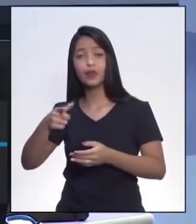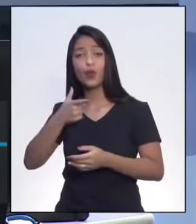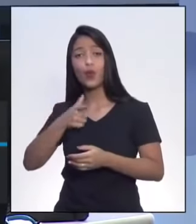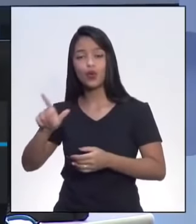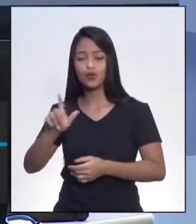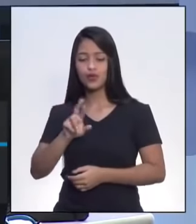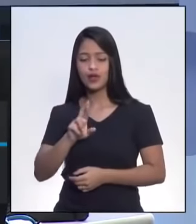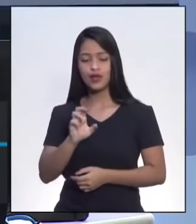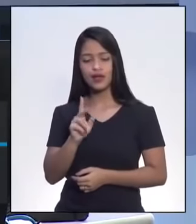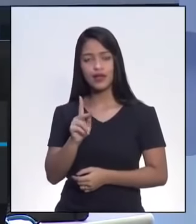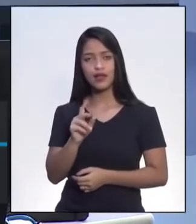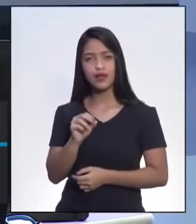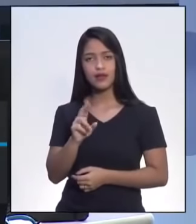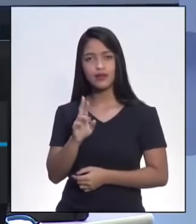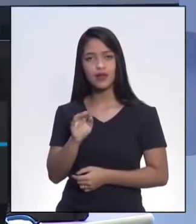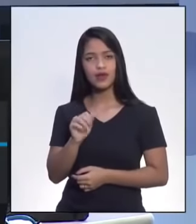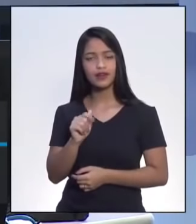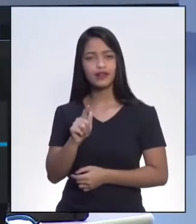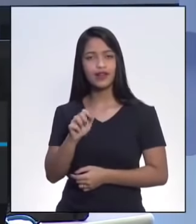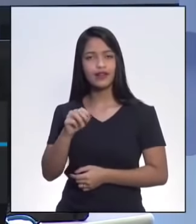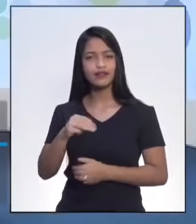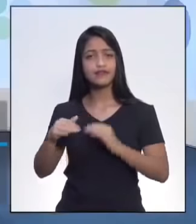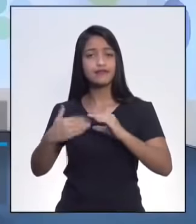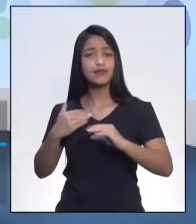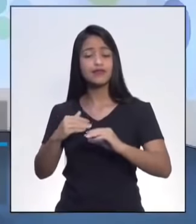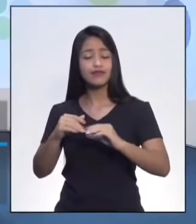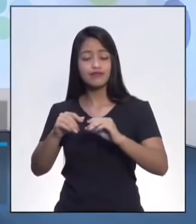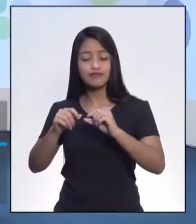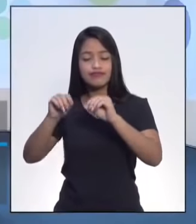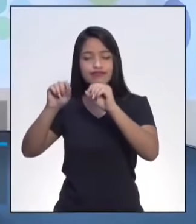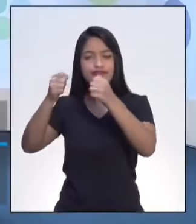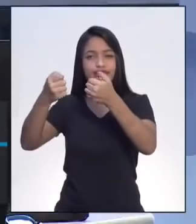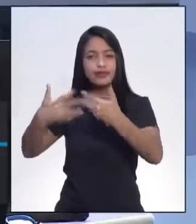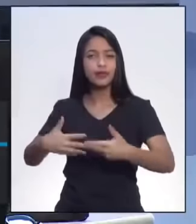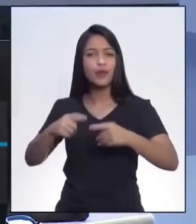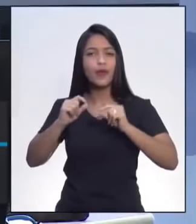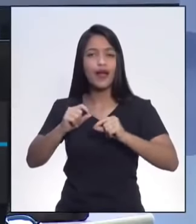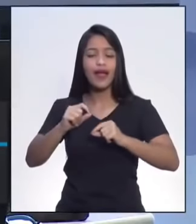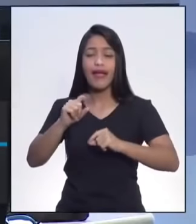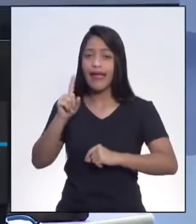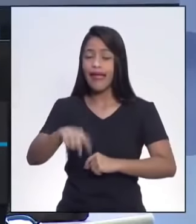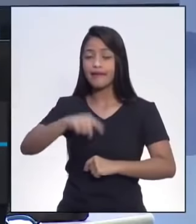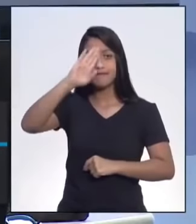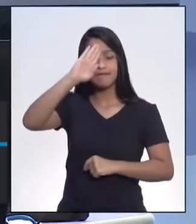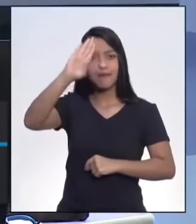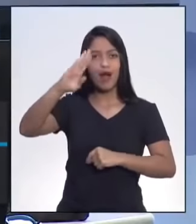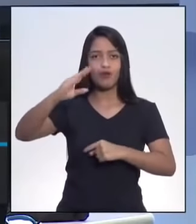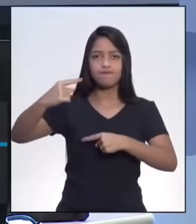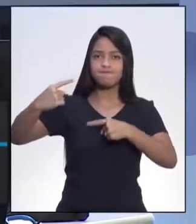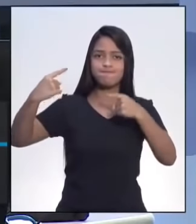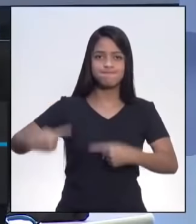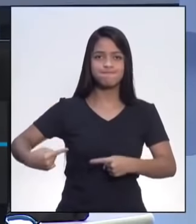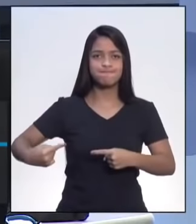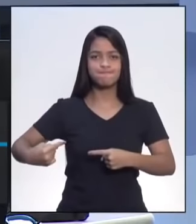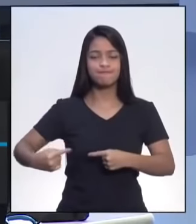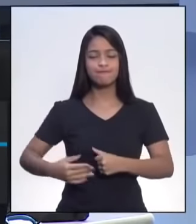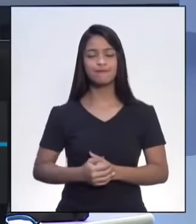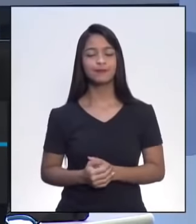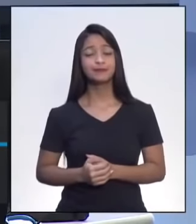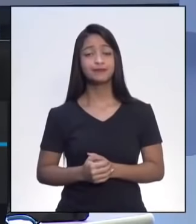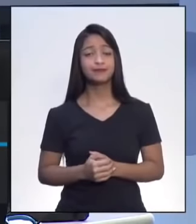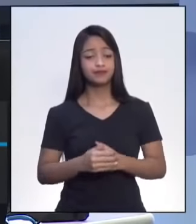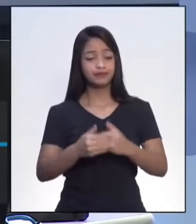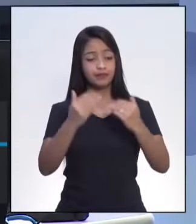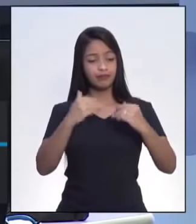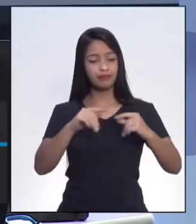uma opinião. Ele colocou arqui-inimigo. Lembra, Andréia? Arqui-inimigo. Arqui-inimigo. Agora, e da virada? Como é que